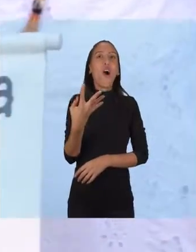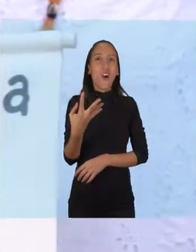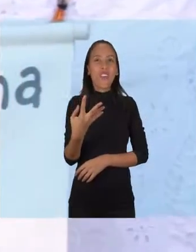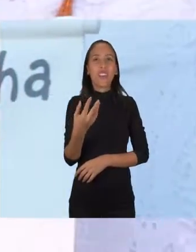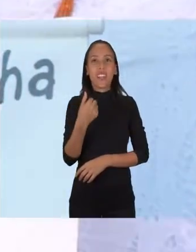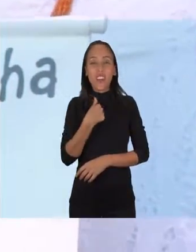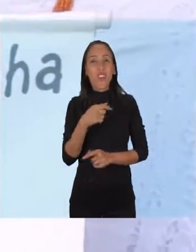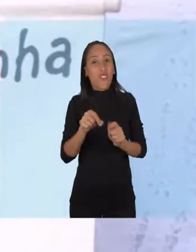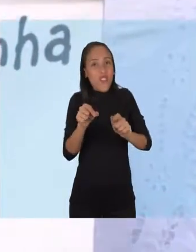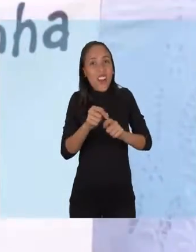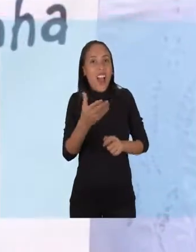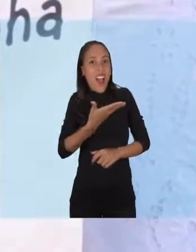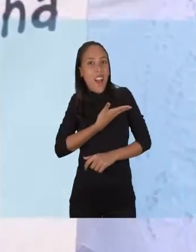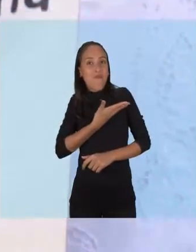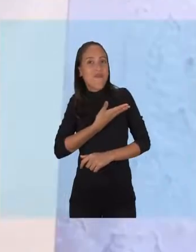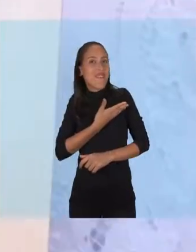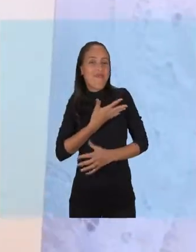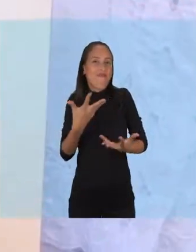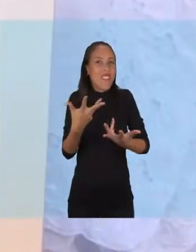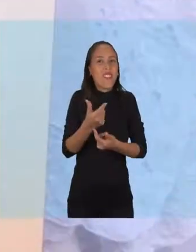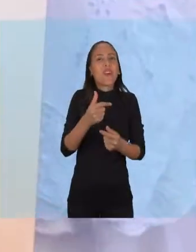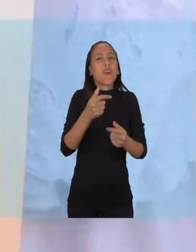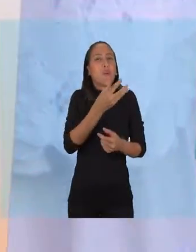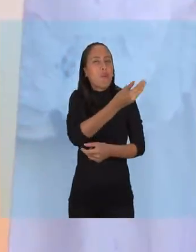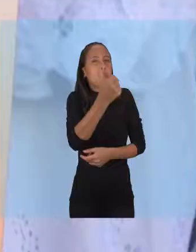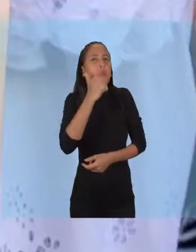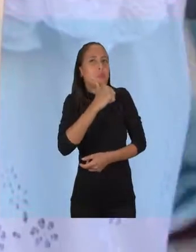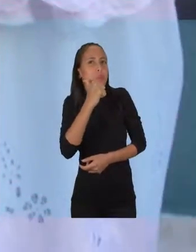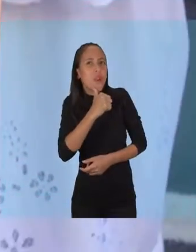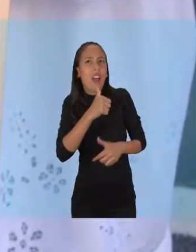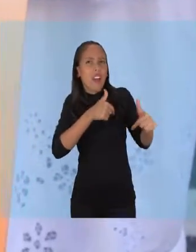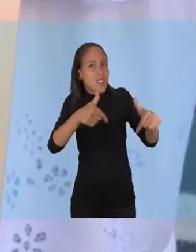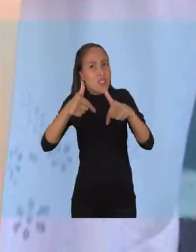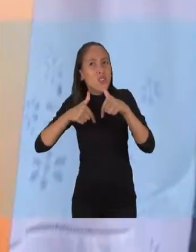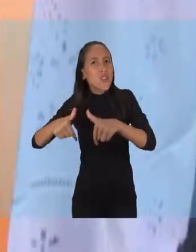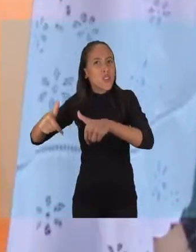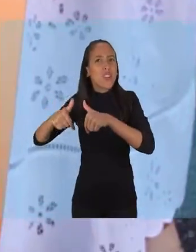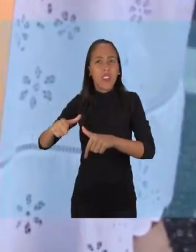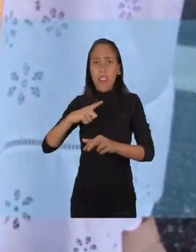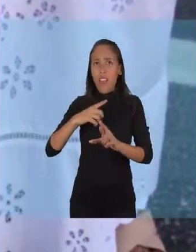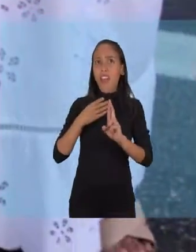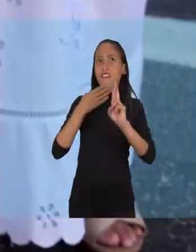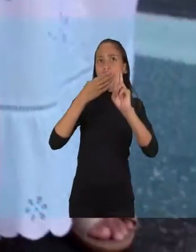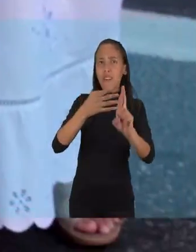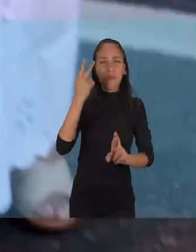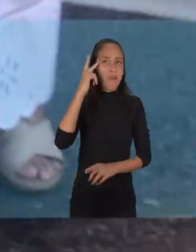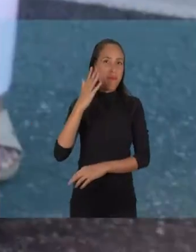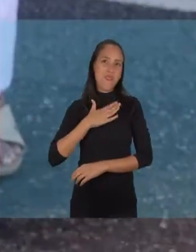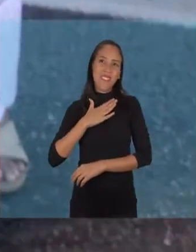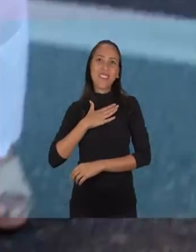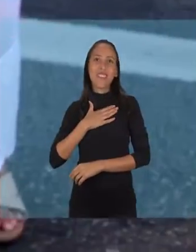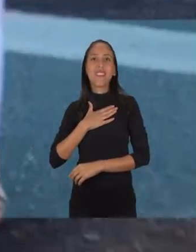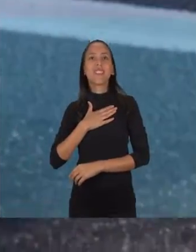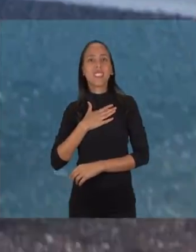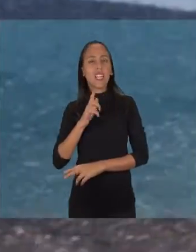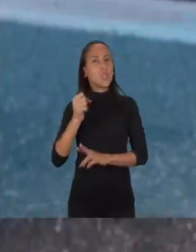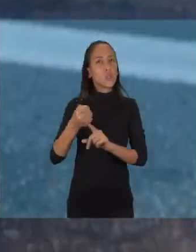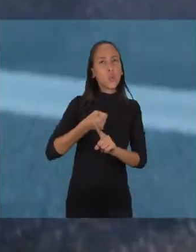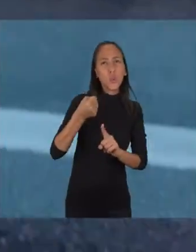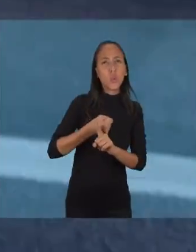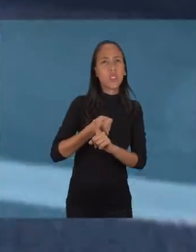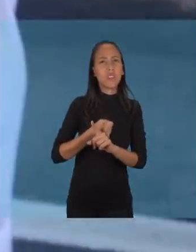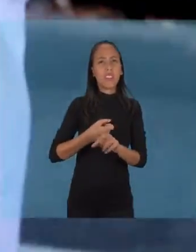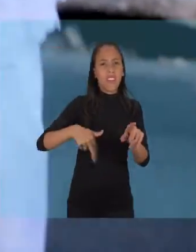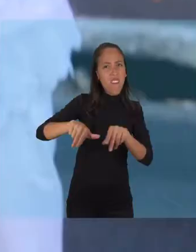assim incríveis. Tem vários grupos, tem várias mulheres super atuantes no Brasil que são referencial para mim, sabe, de luta.